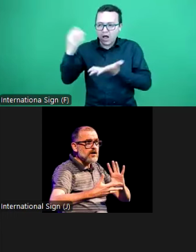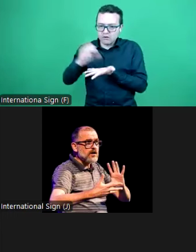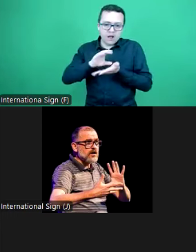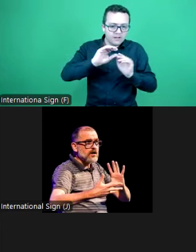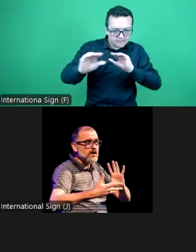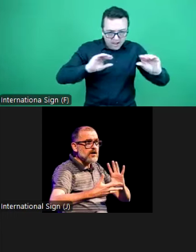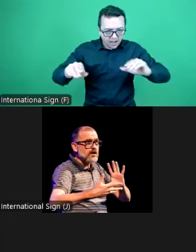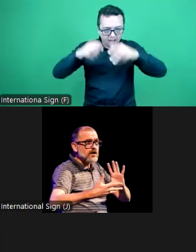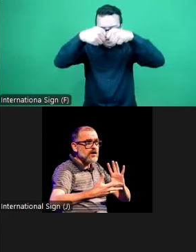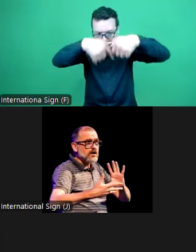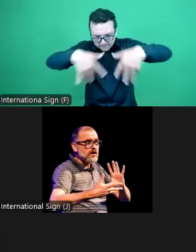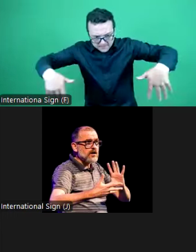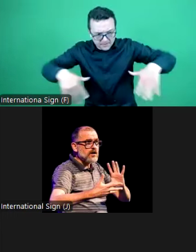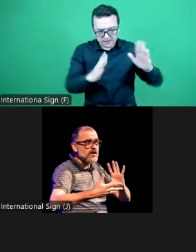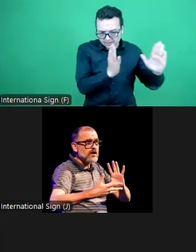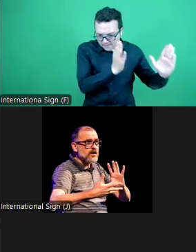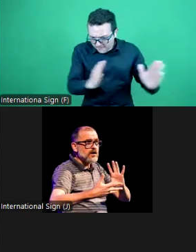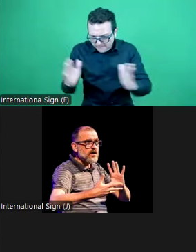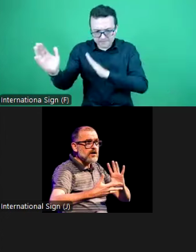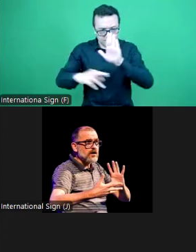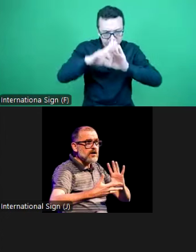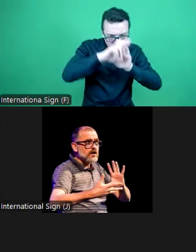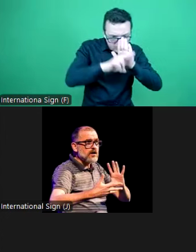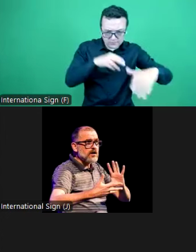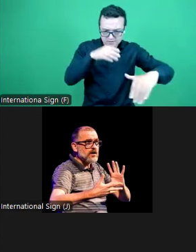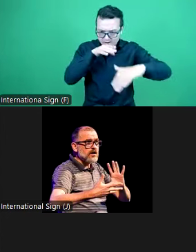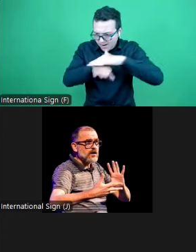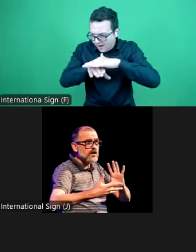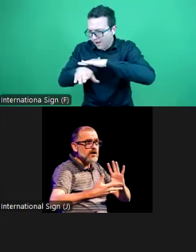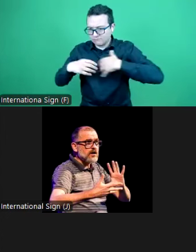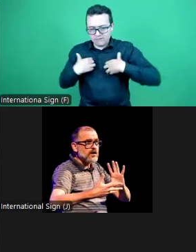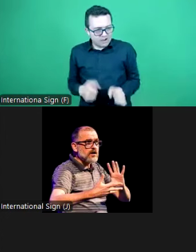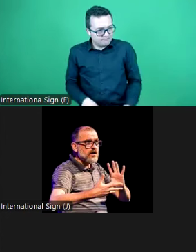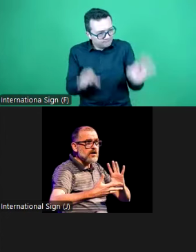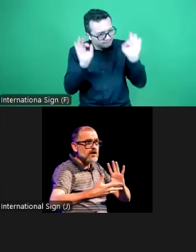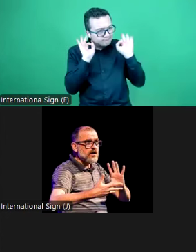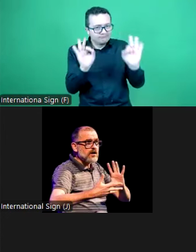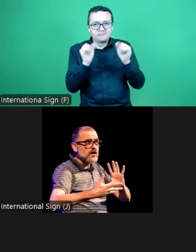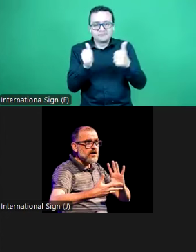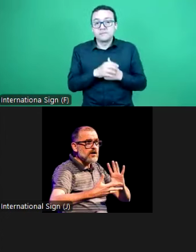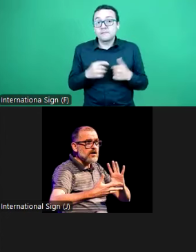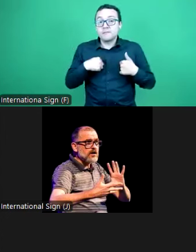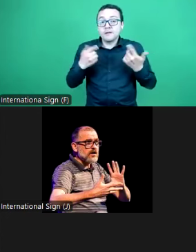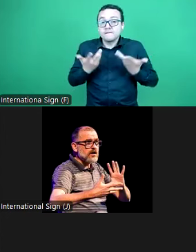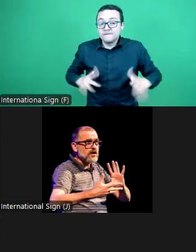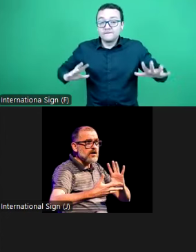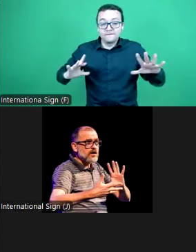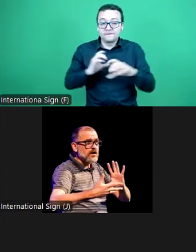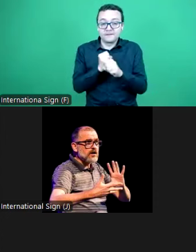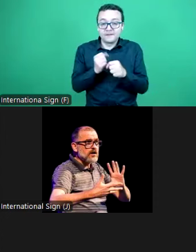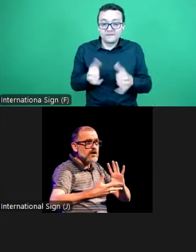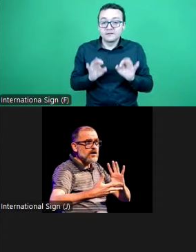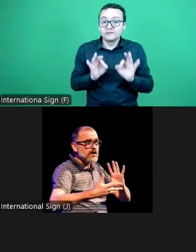regulação, acesso, telesaúde, segurança do paciente. Então, vejam, para terminar, que não é uma